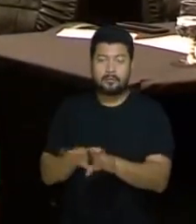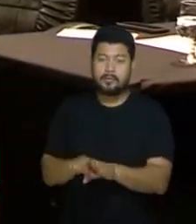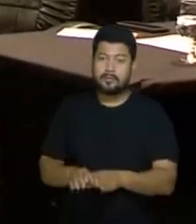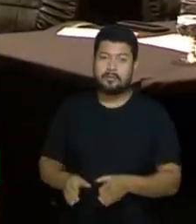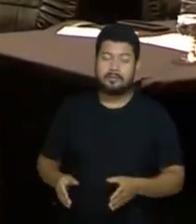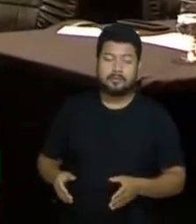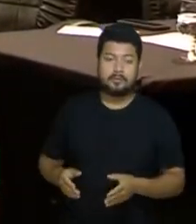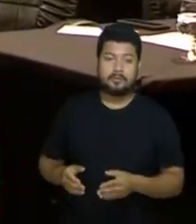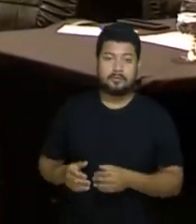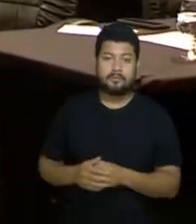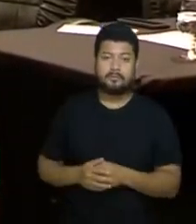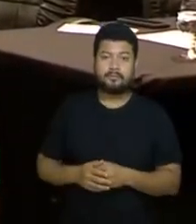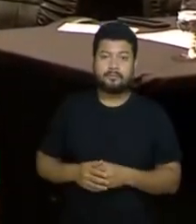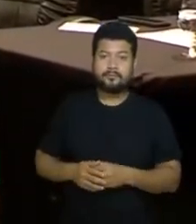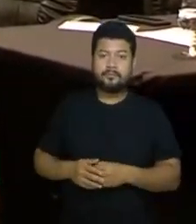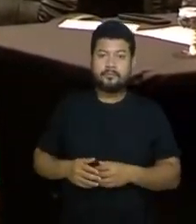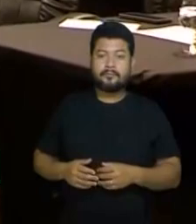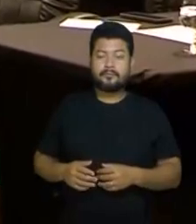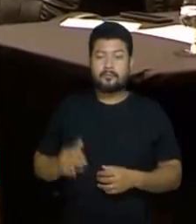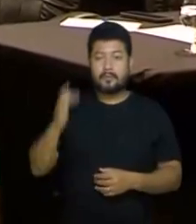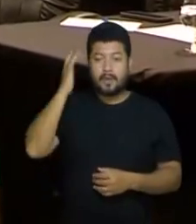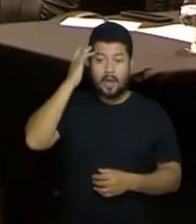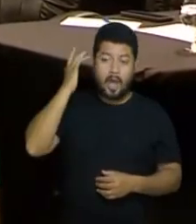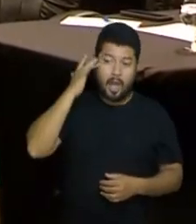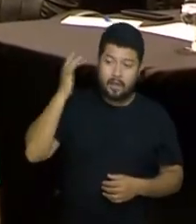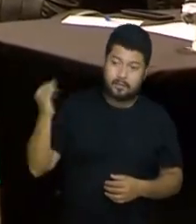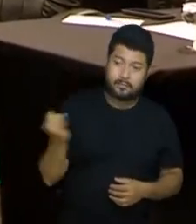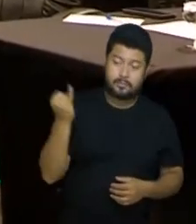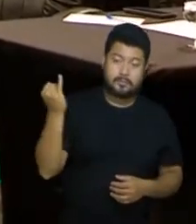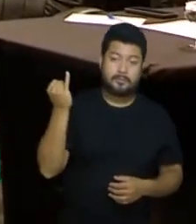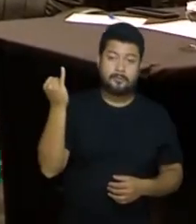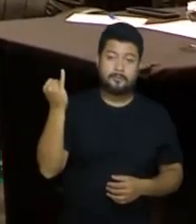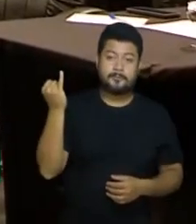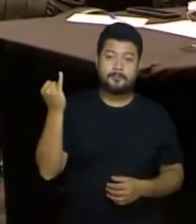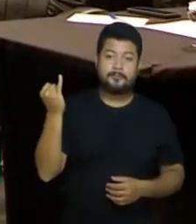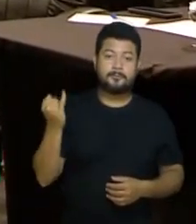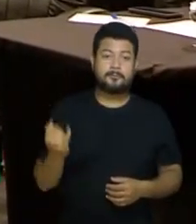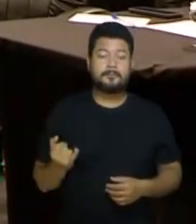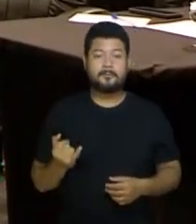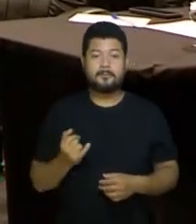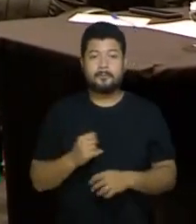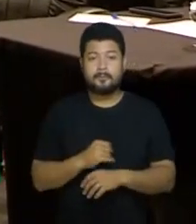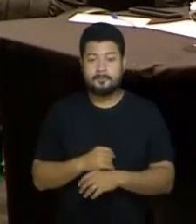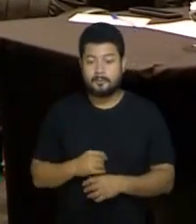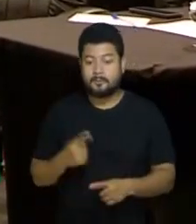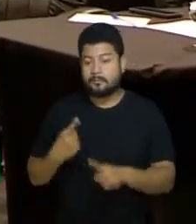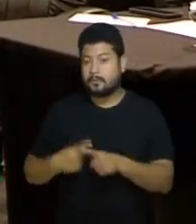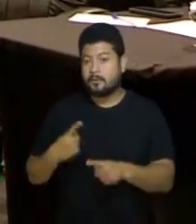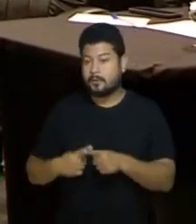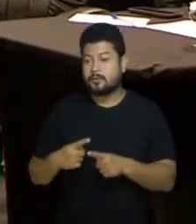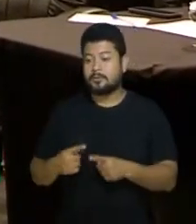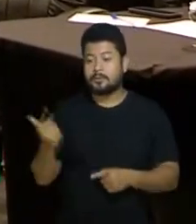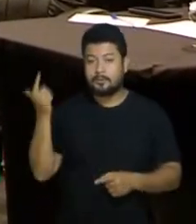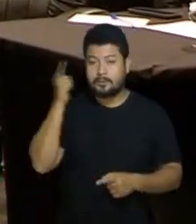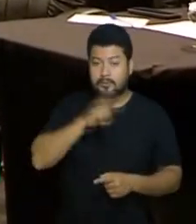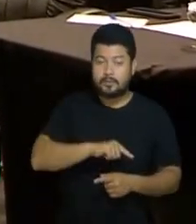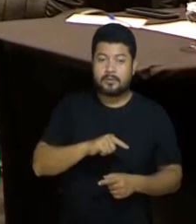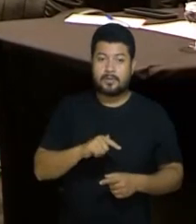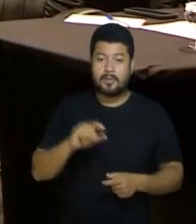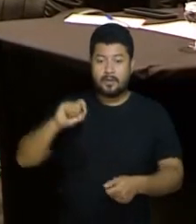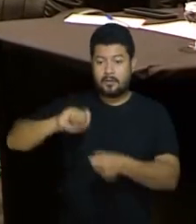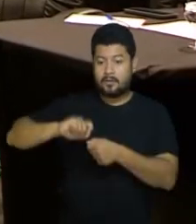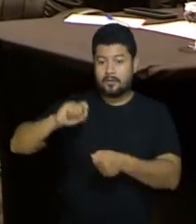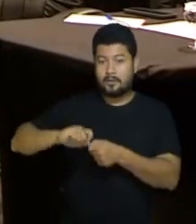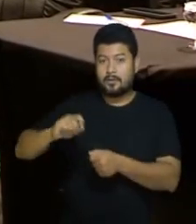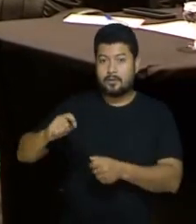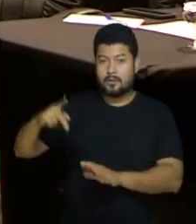algo de extremo. Eu acho que é importantíssimo a gente salientar isso aqui. Por quê? Porque a gente consegue tirar do papel os projetos que hoje, por exemplo,